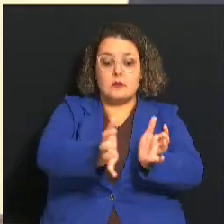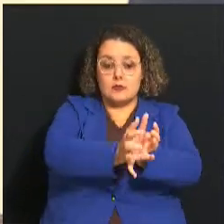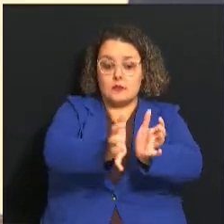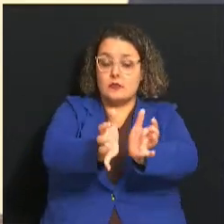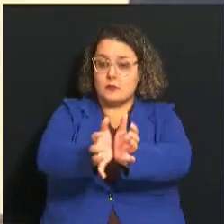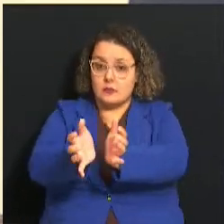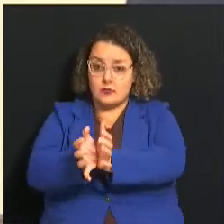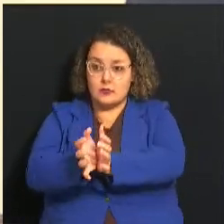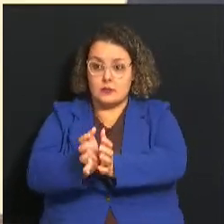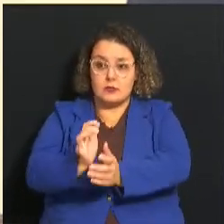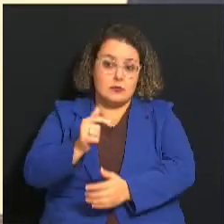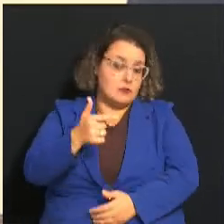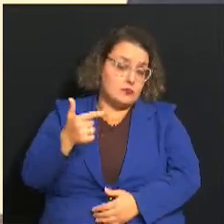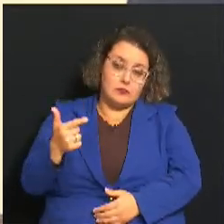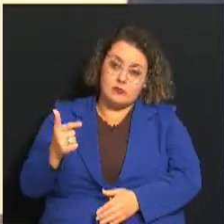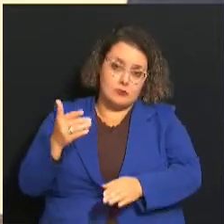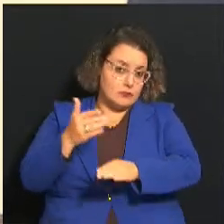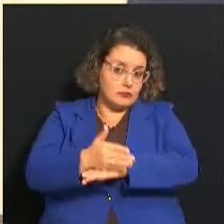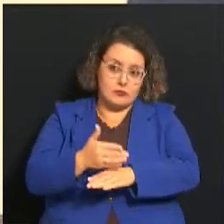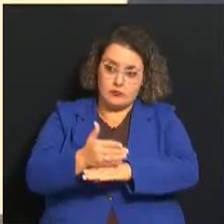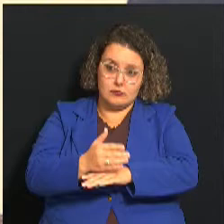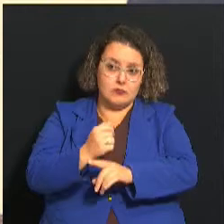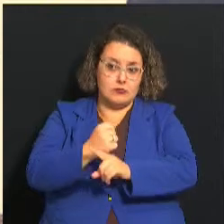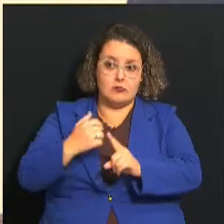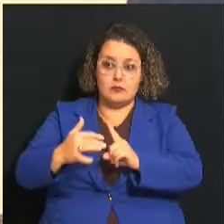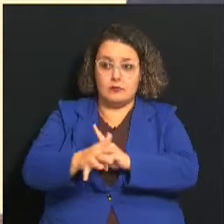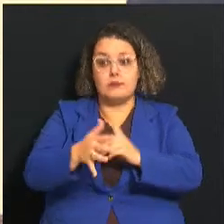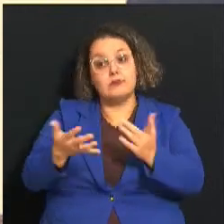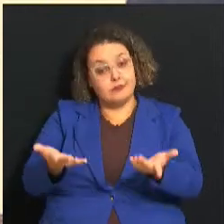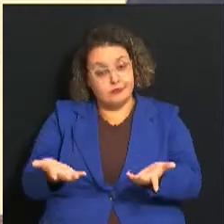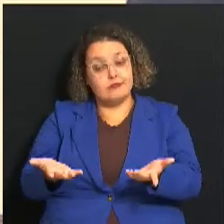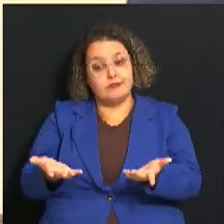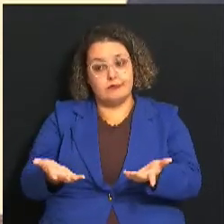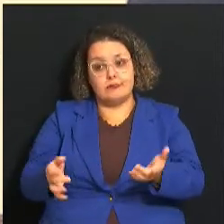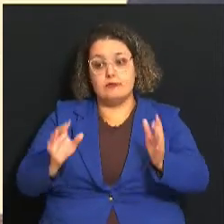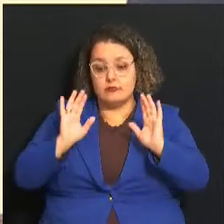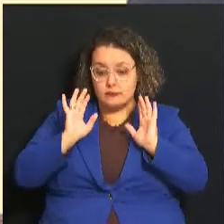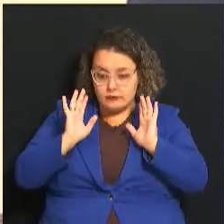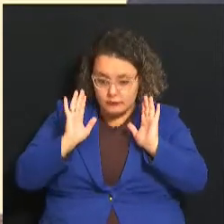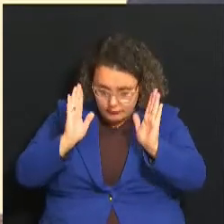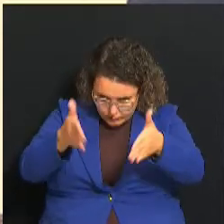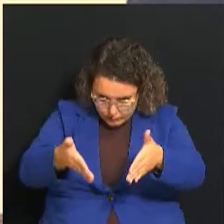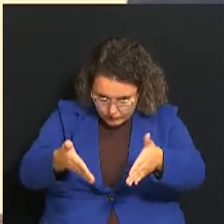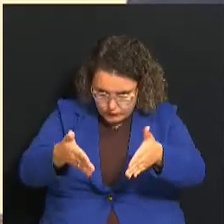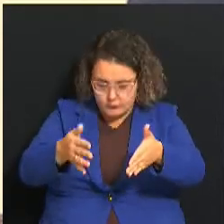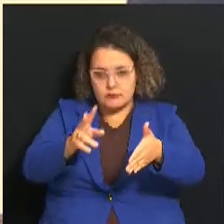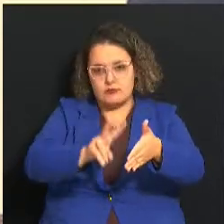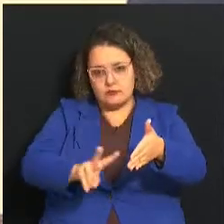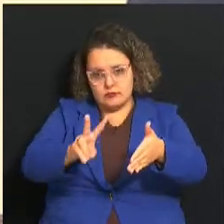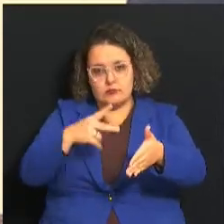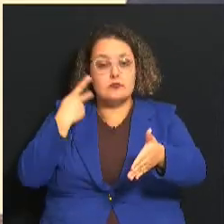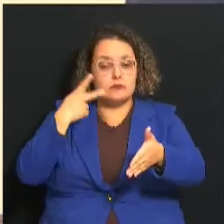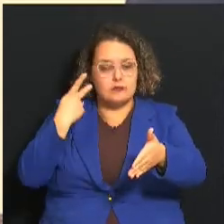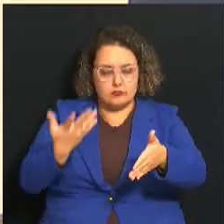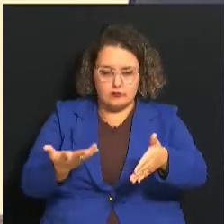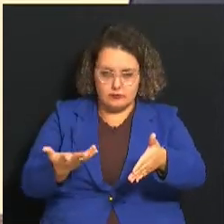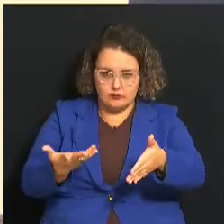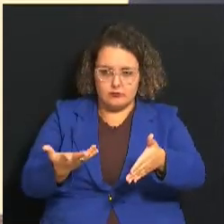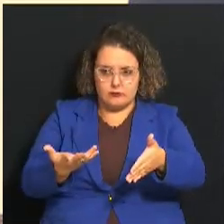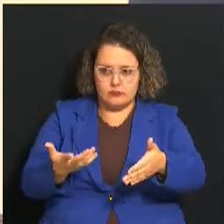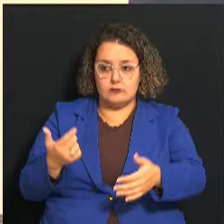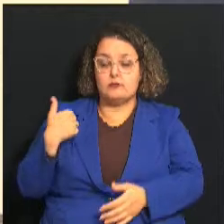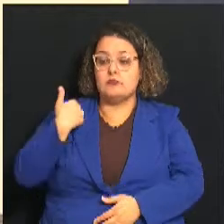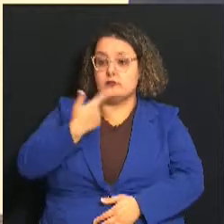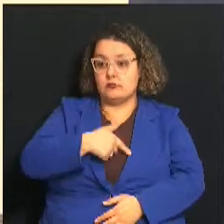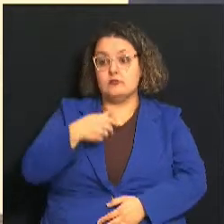não têm participação da sociedade, é estritamente dos vereadores. Então, essa é uma experiência que, para nós do